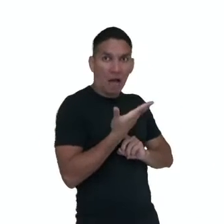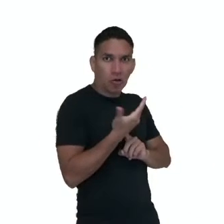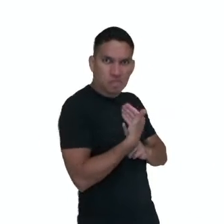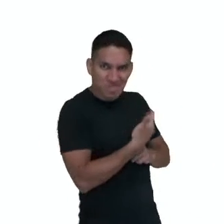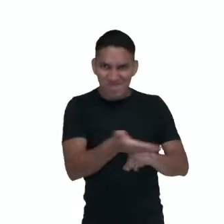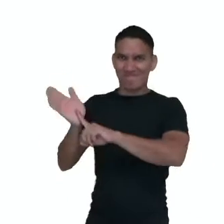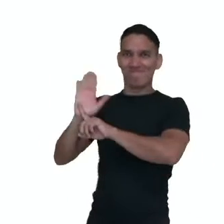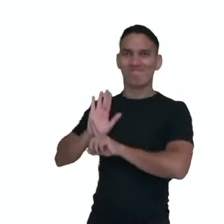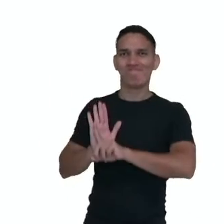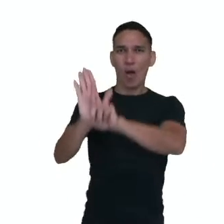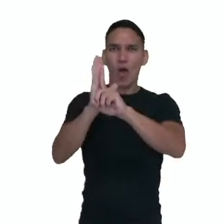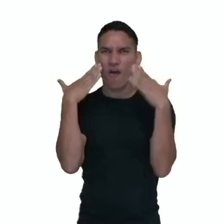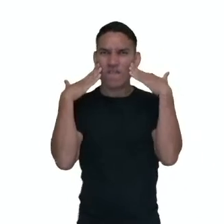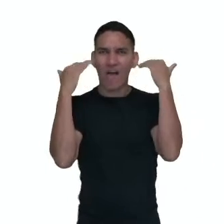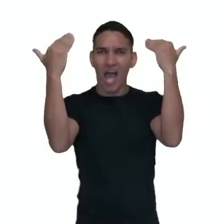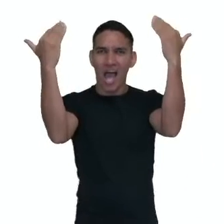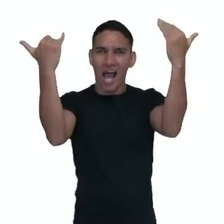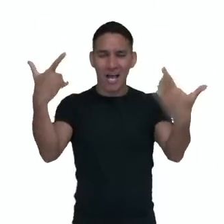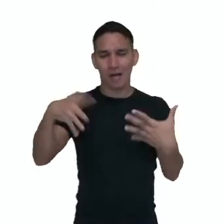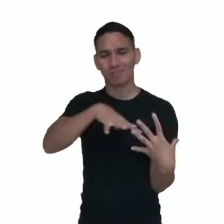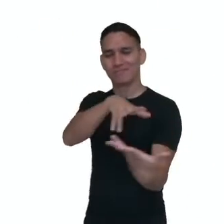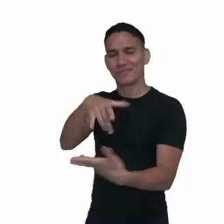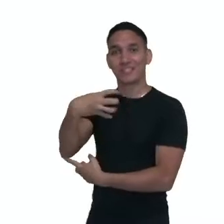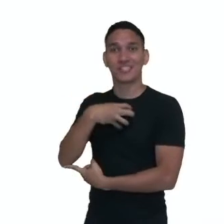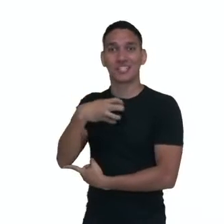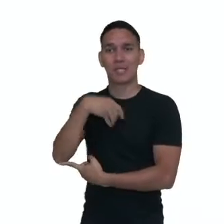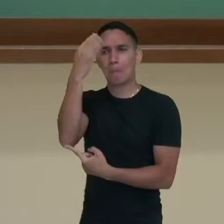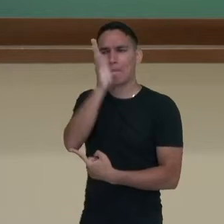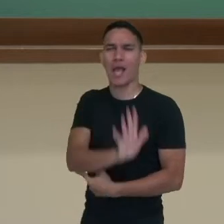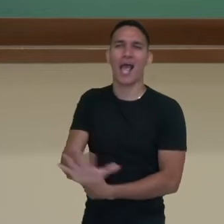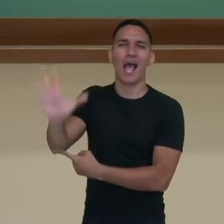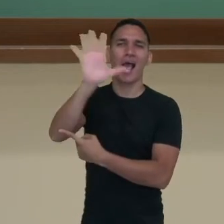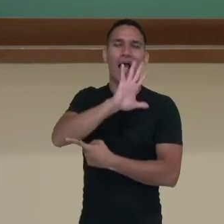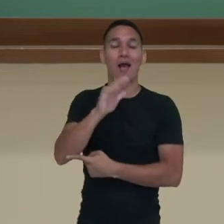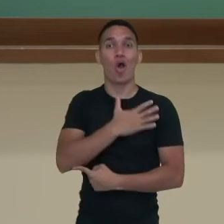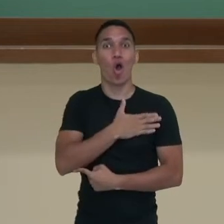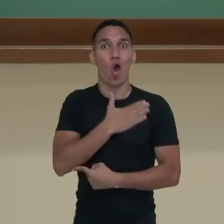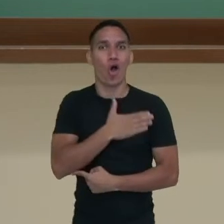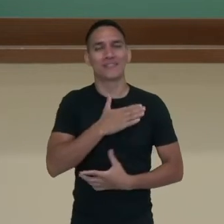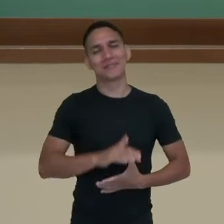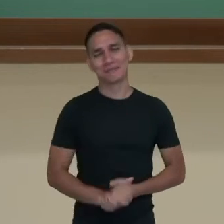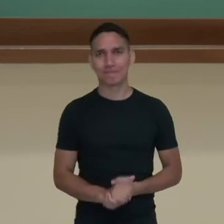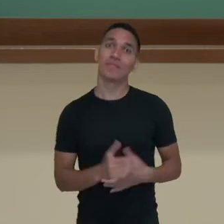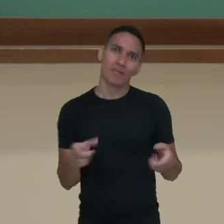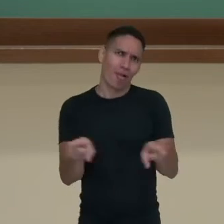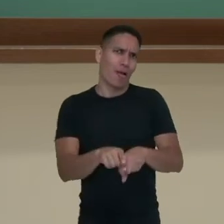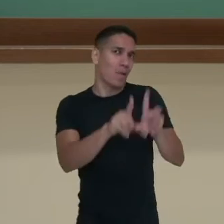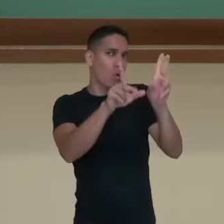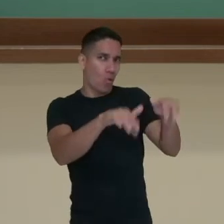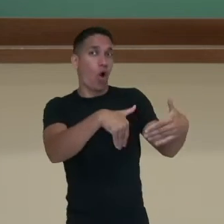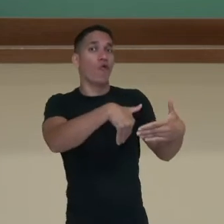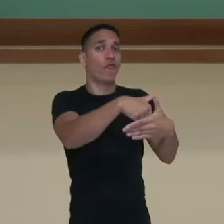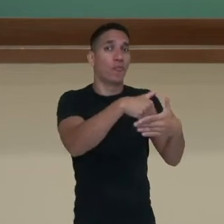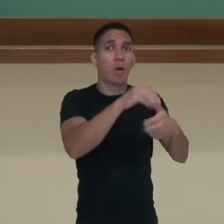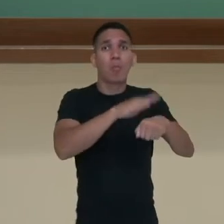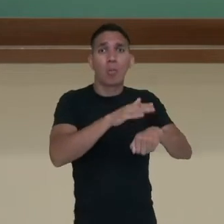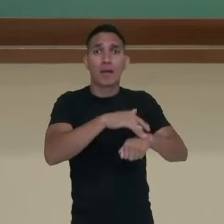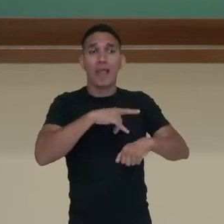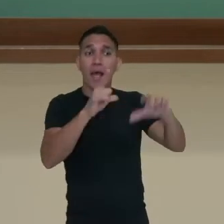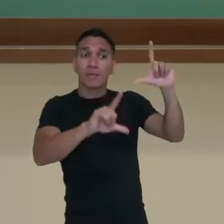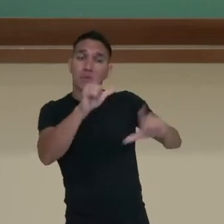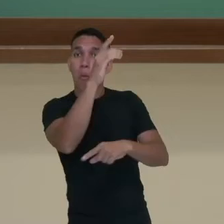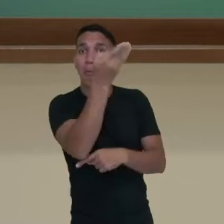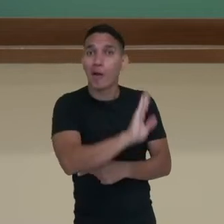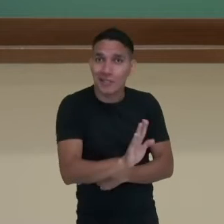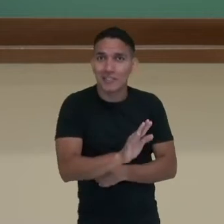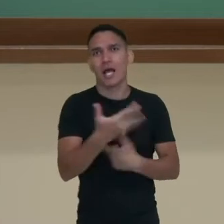esporte popularizado e uma mania nacional. Né? Assim como o futebol, quando tem um jogo do